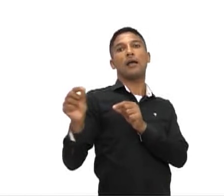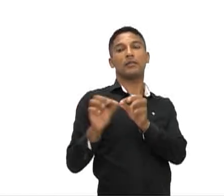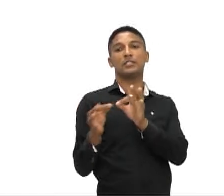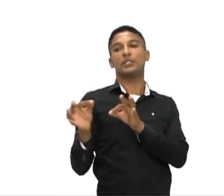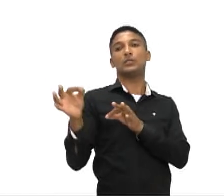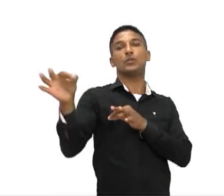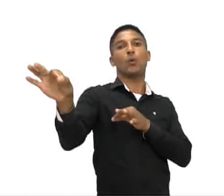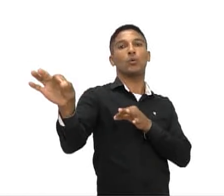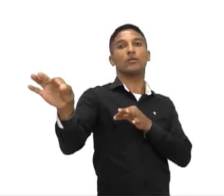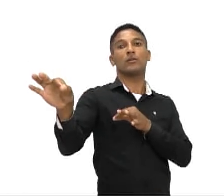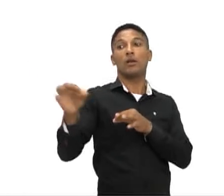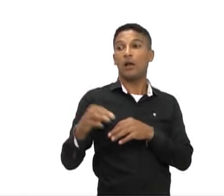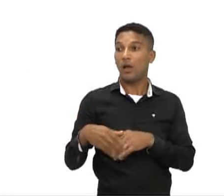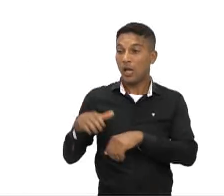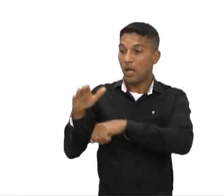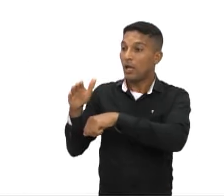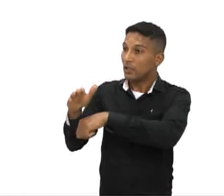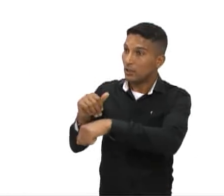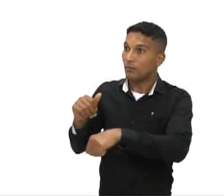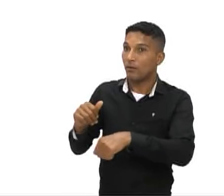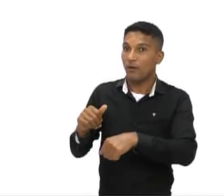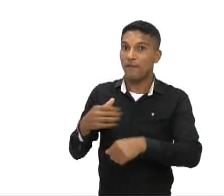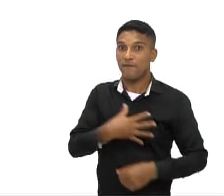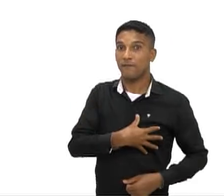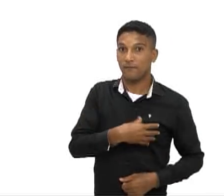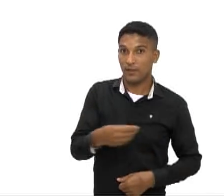castelo, após saberem que ela se casou.